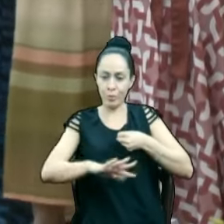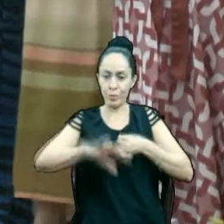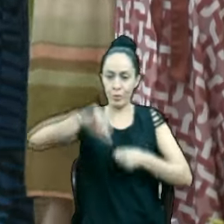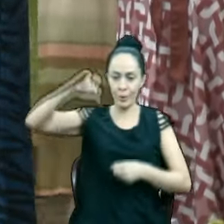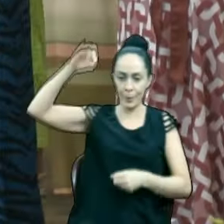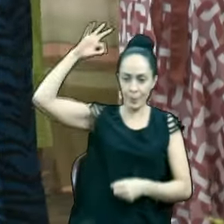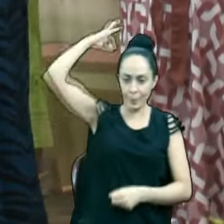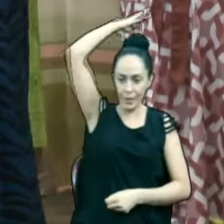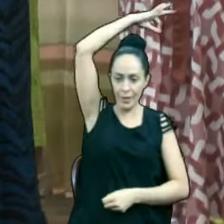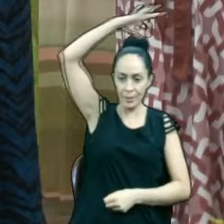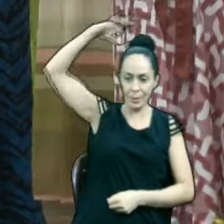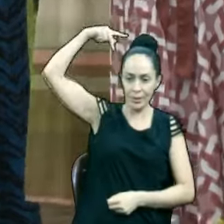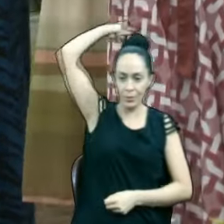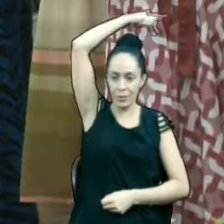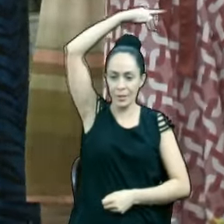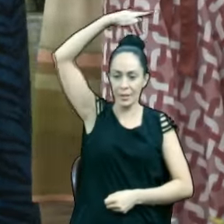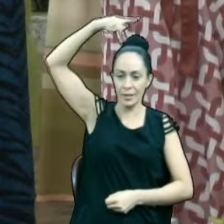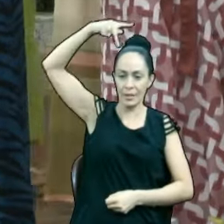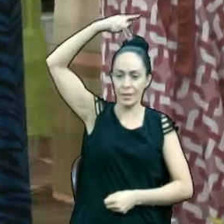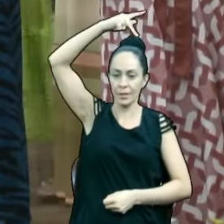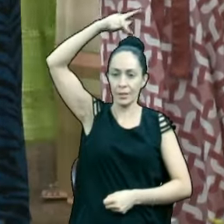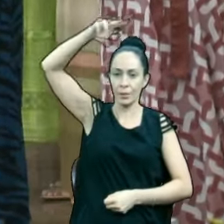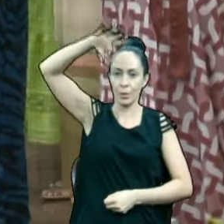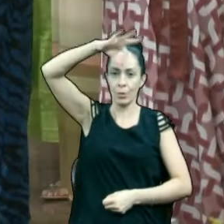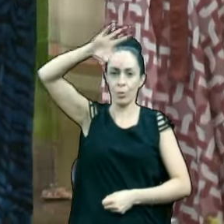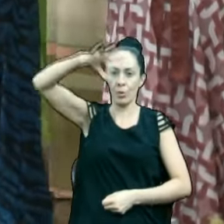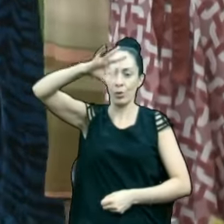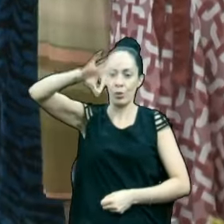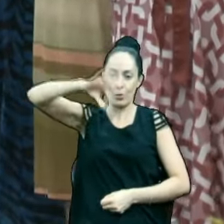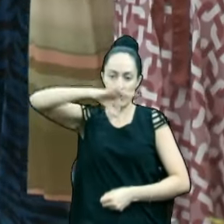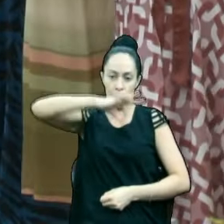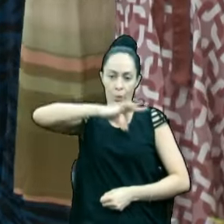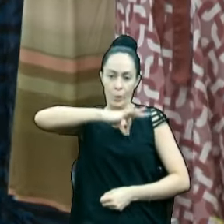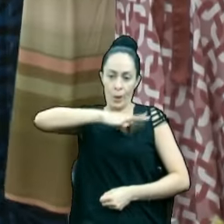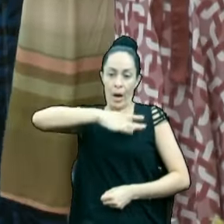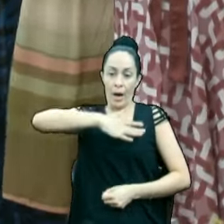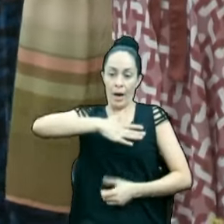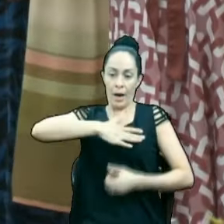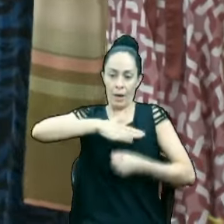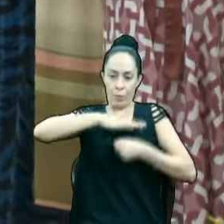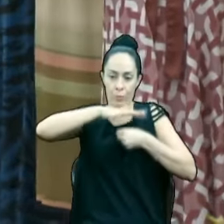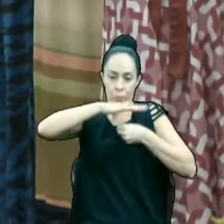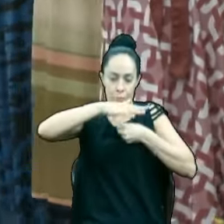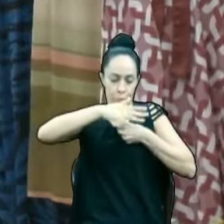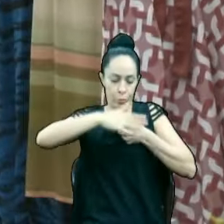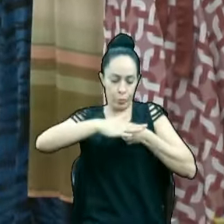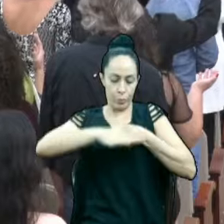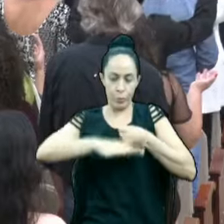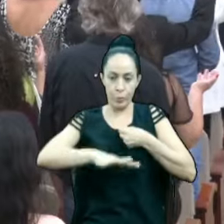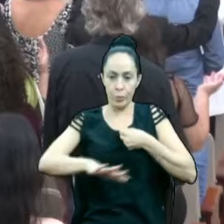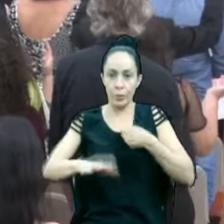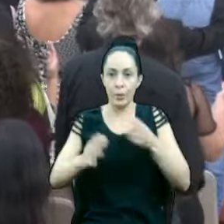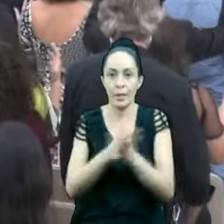para com a chave pó aleluia aleluia aleluia